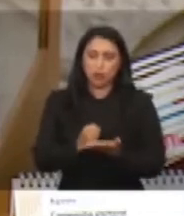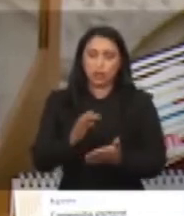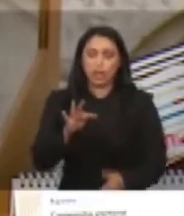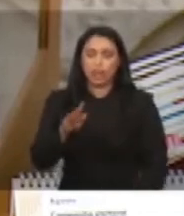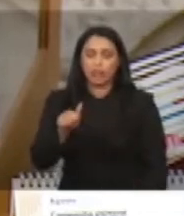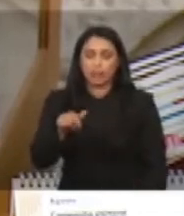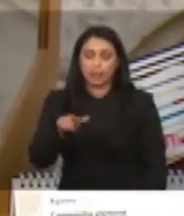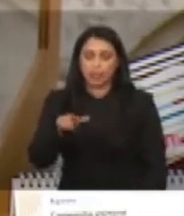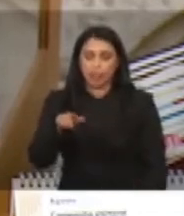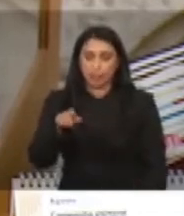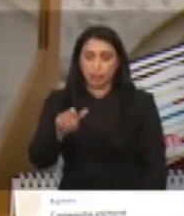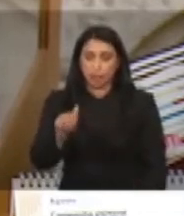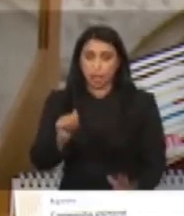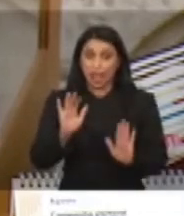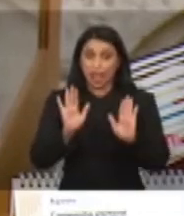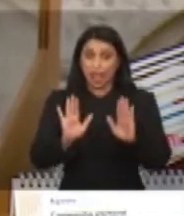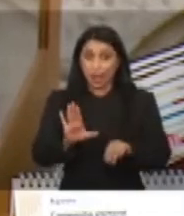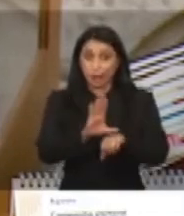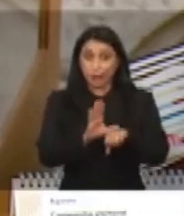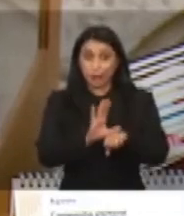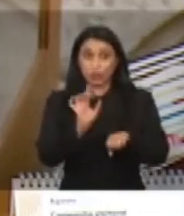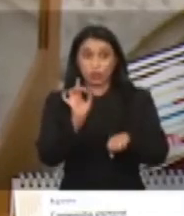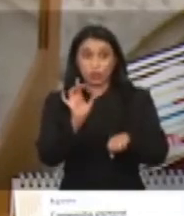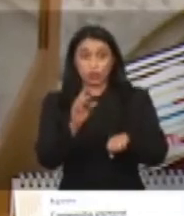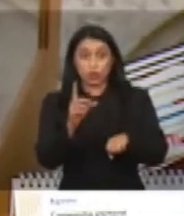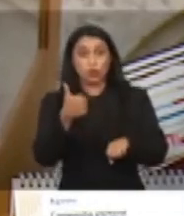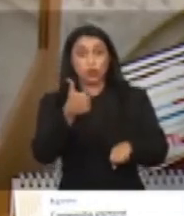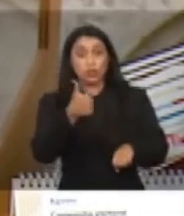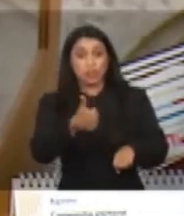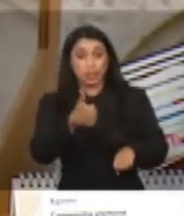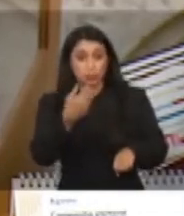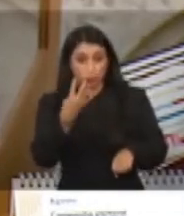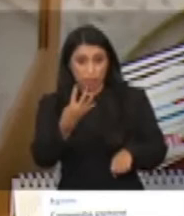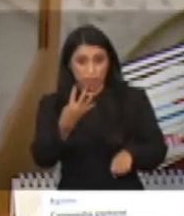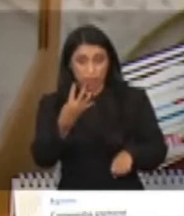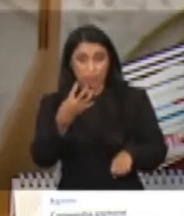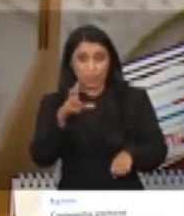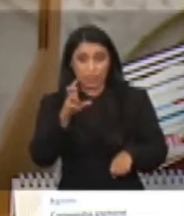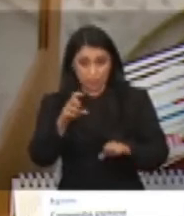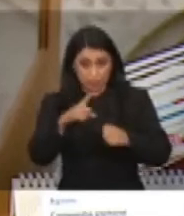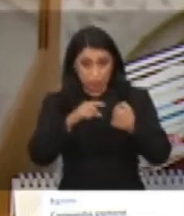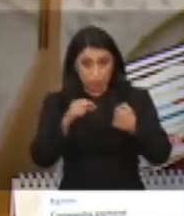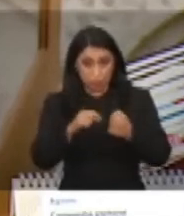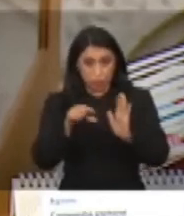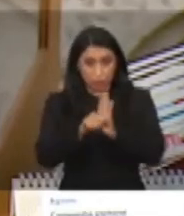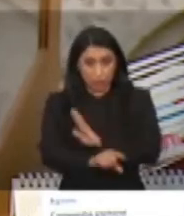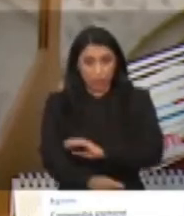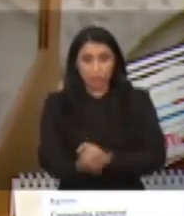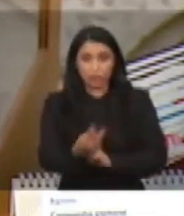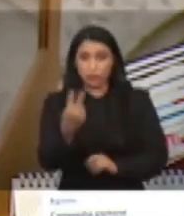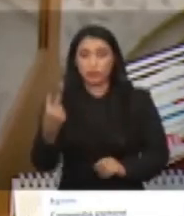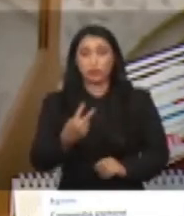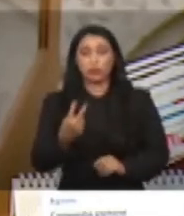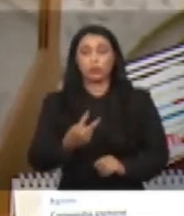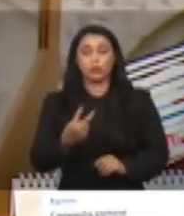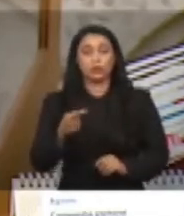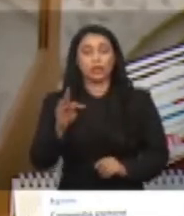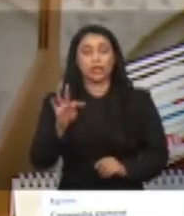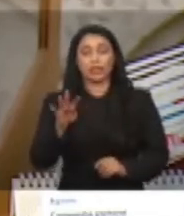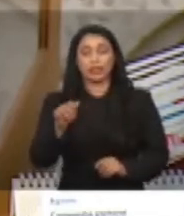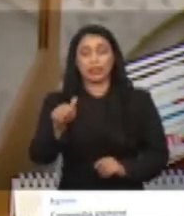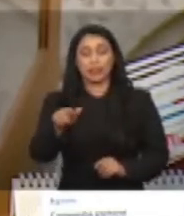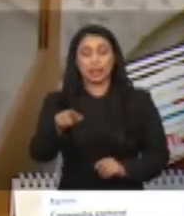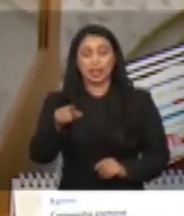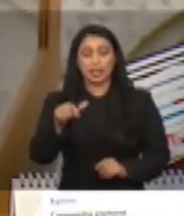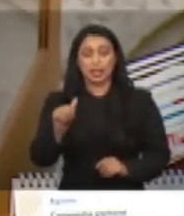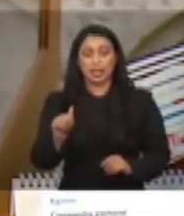apenas estabelece, no artigo 145, parágrafo 2º, que as taxas não poderão